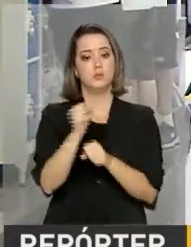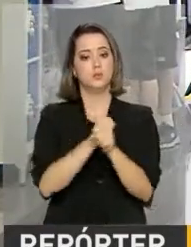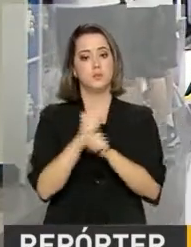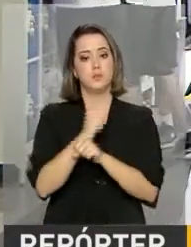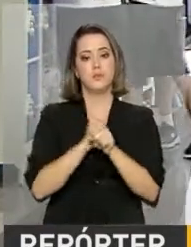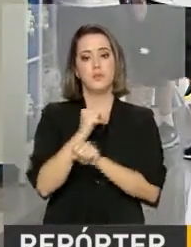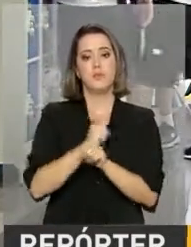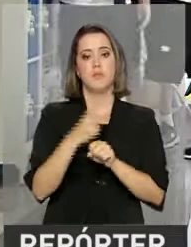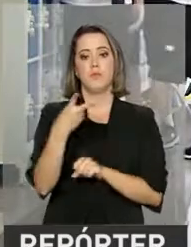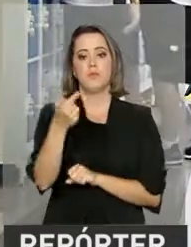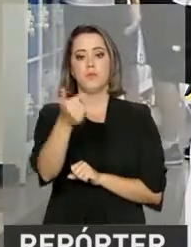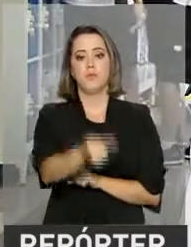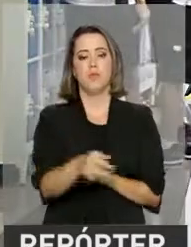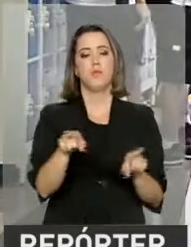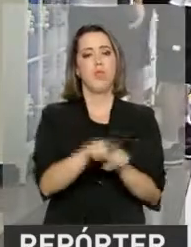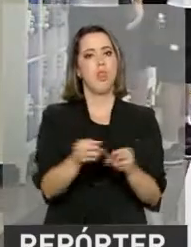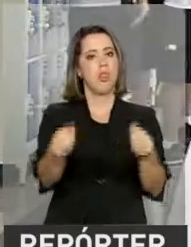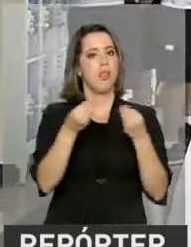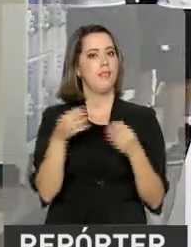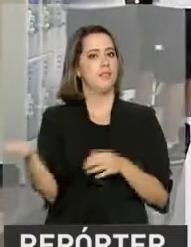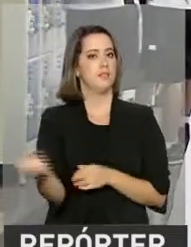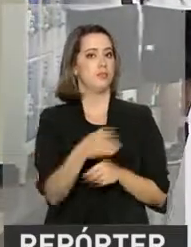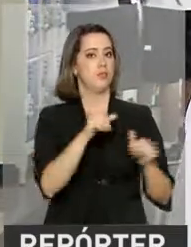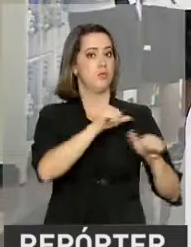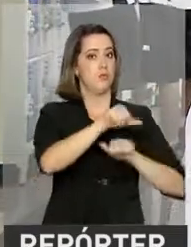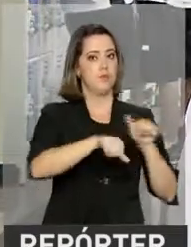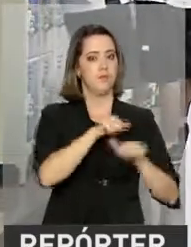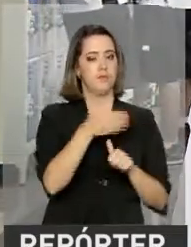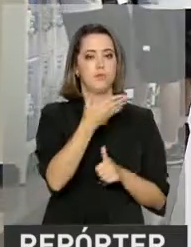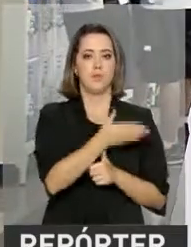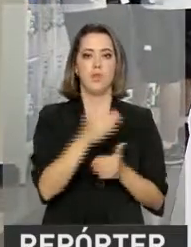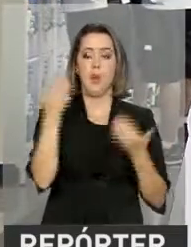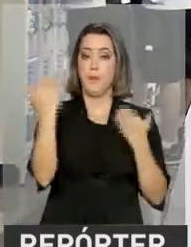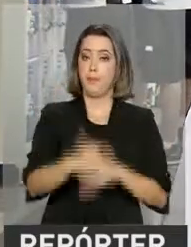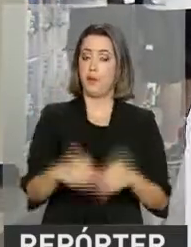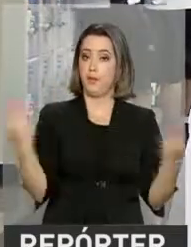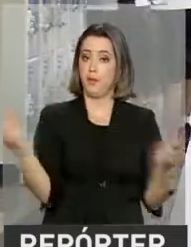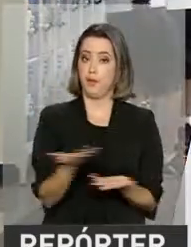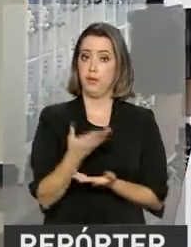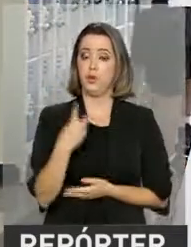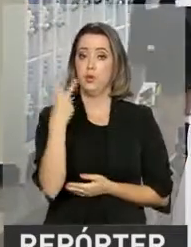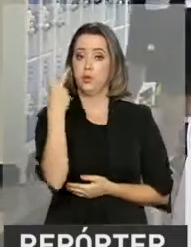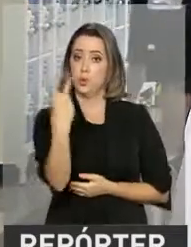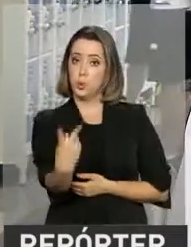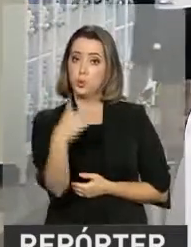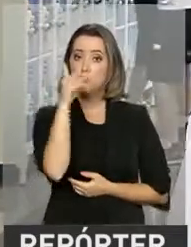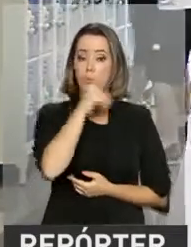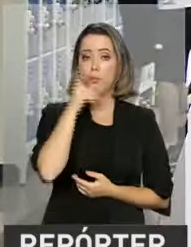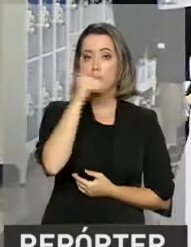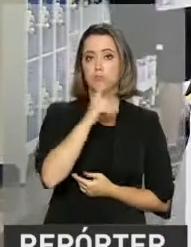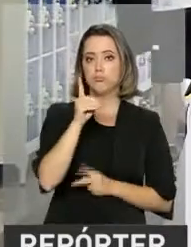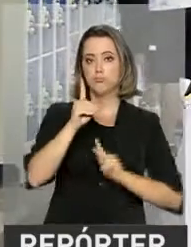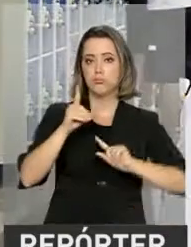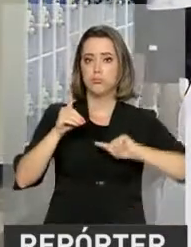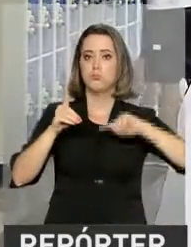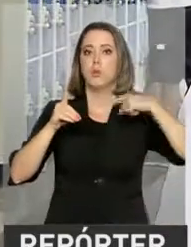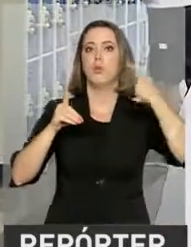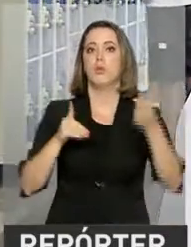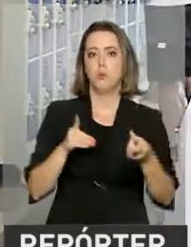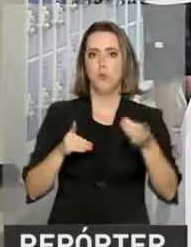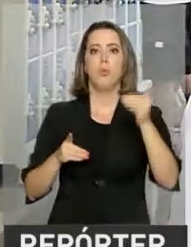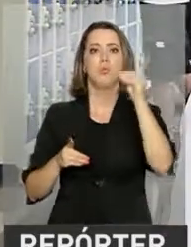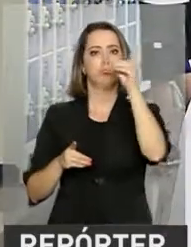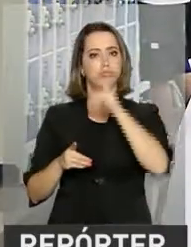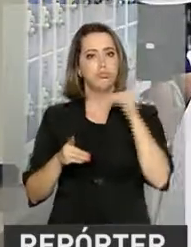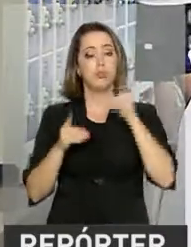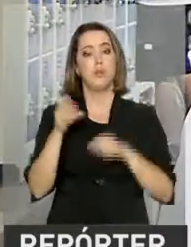exame de 2017 e traz algumas mudanças a prova agora será realizada em dois domingos consecutivos nos